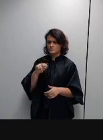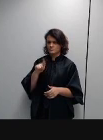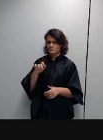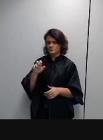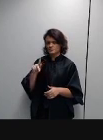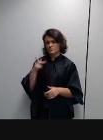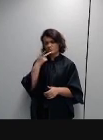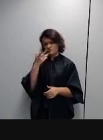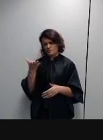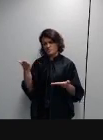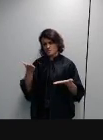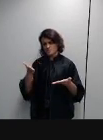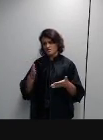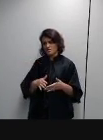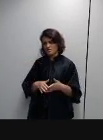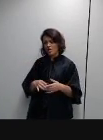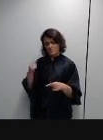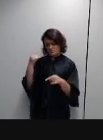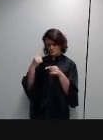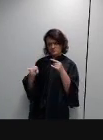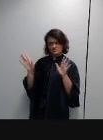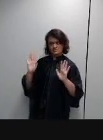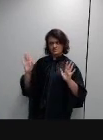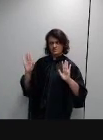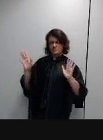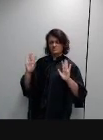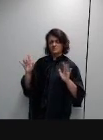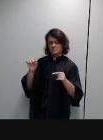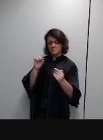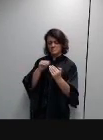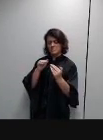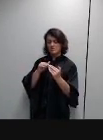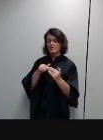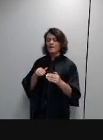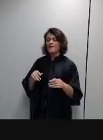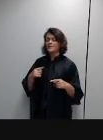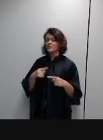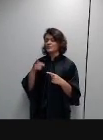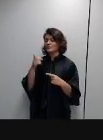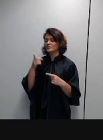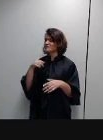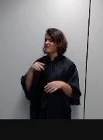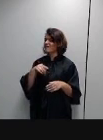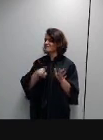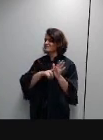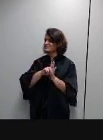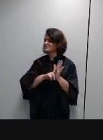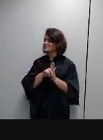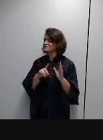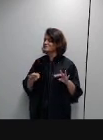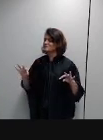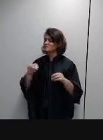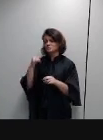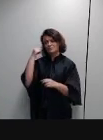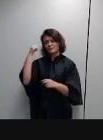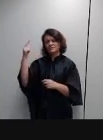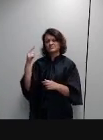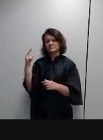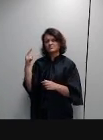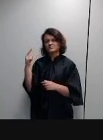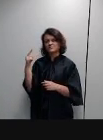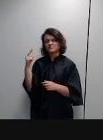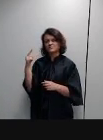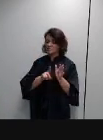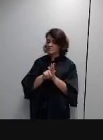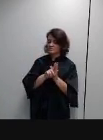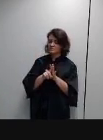discordar você Nisso porque o silêncio analisou de um ponto de vista e eu amarei de